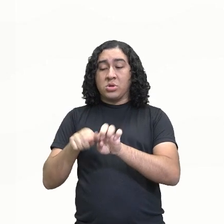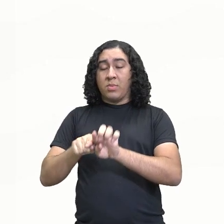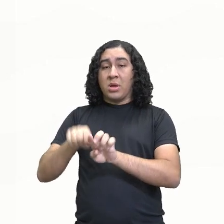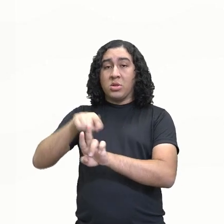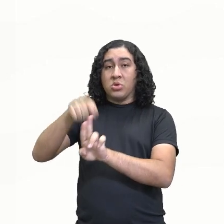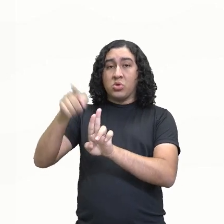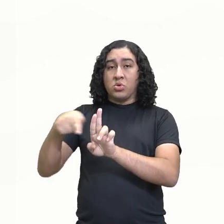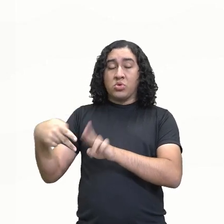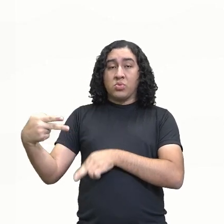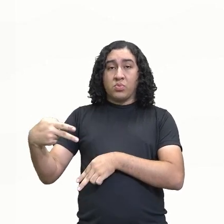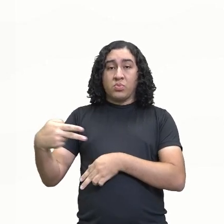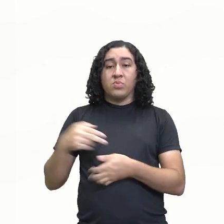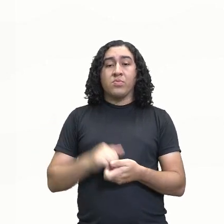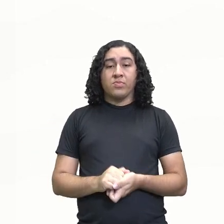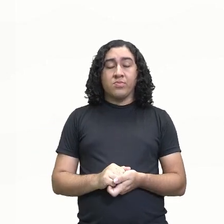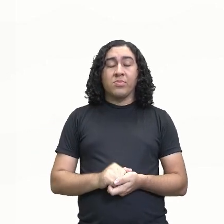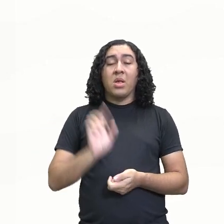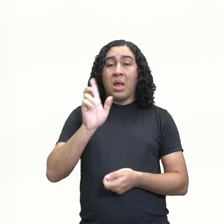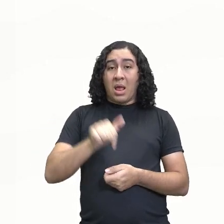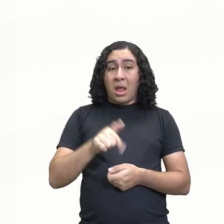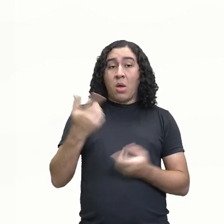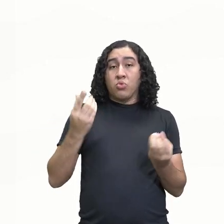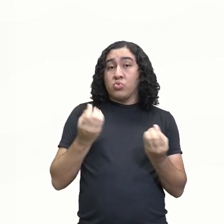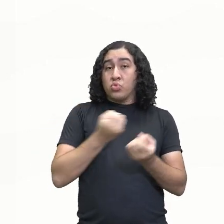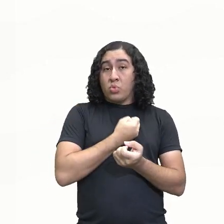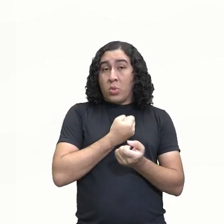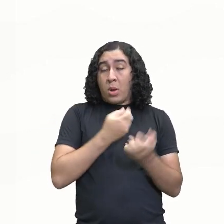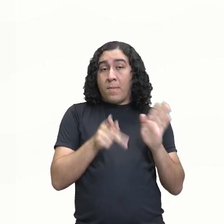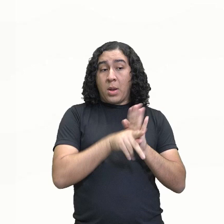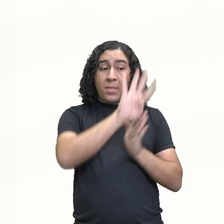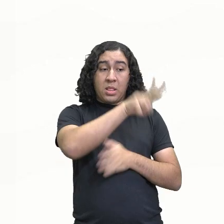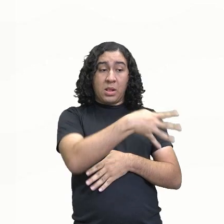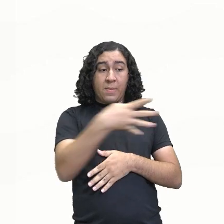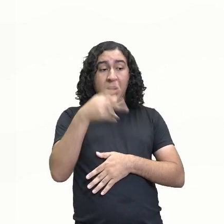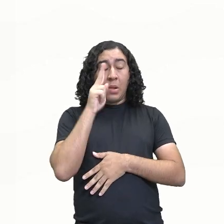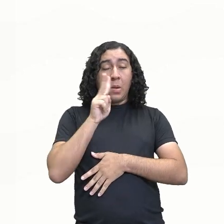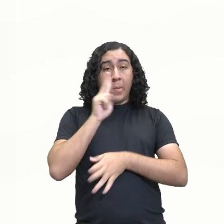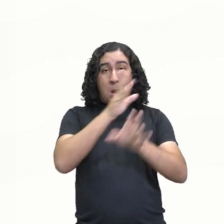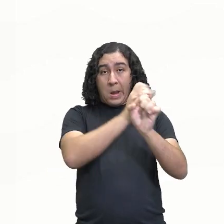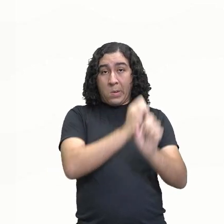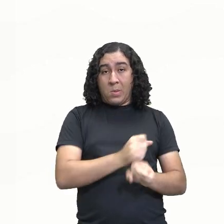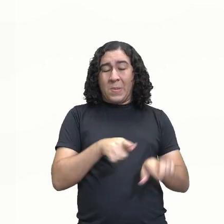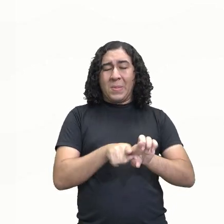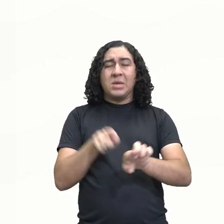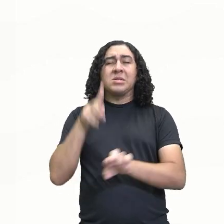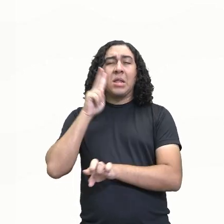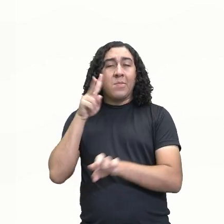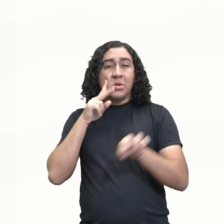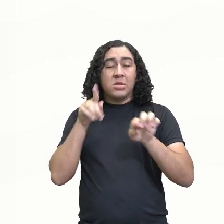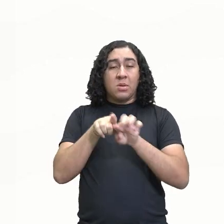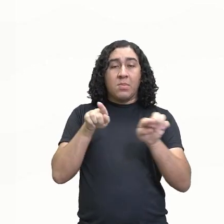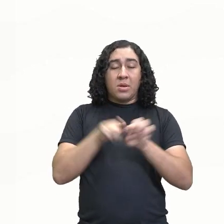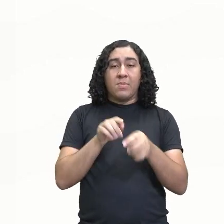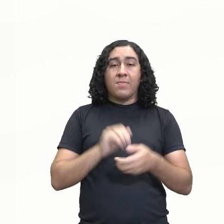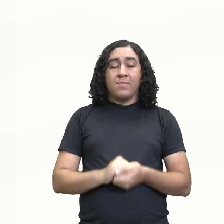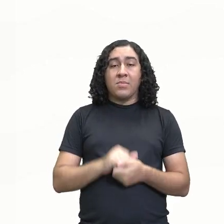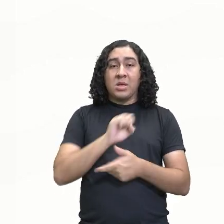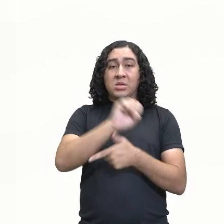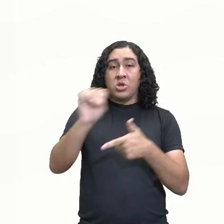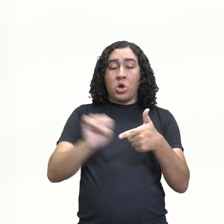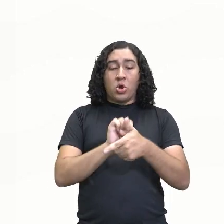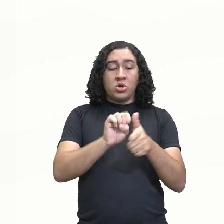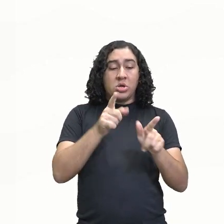nossa tabela. Tudo bem? Mas não esqueça que a senoide,